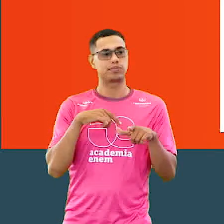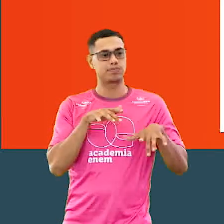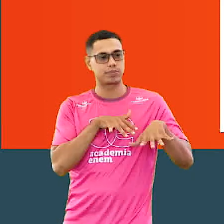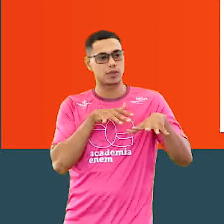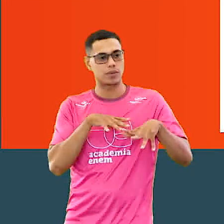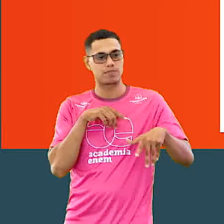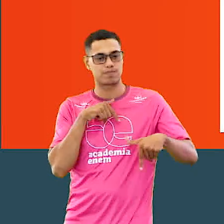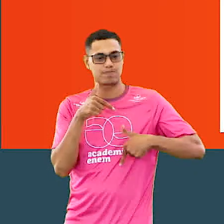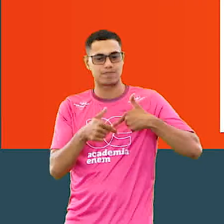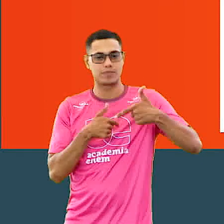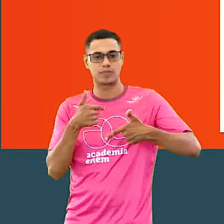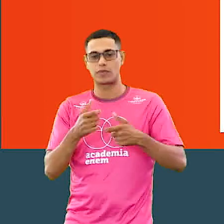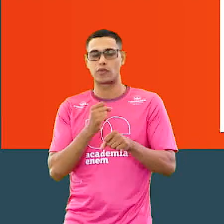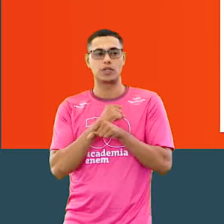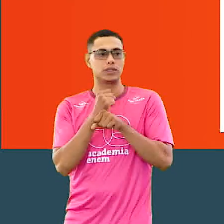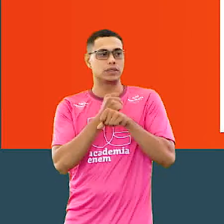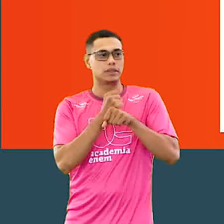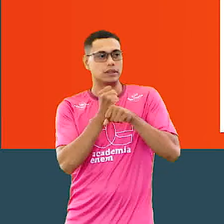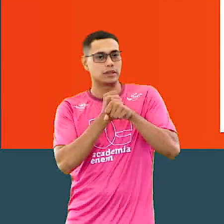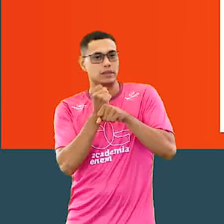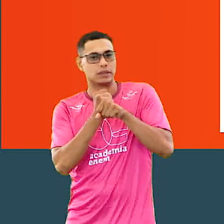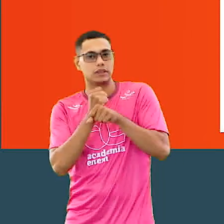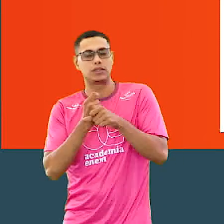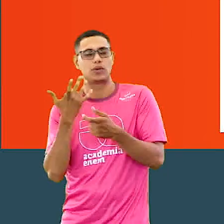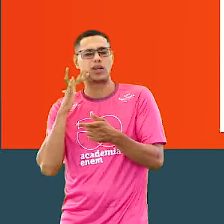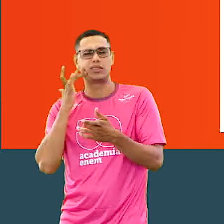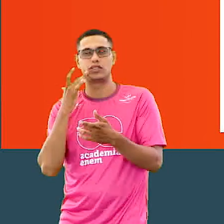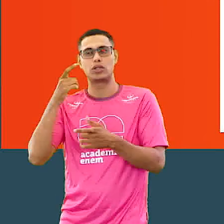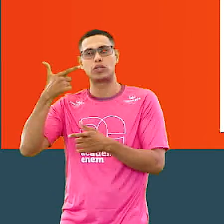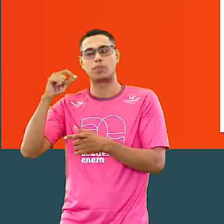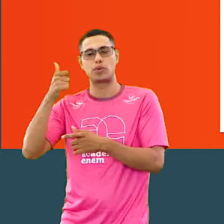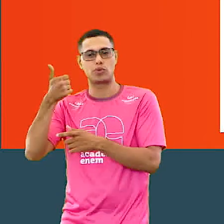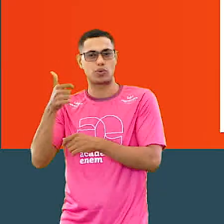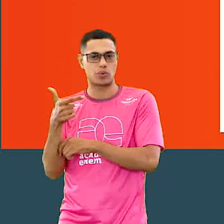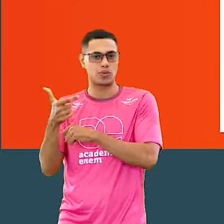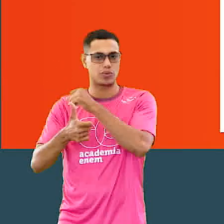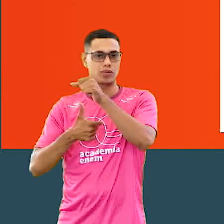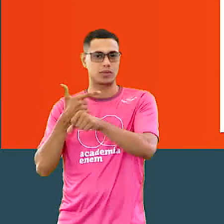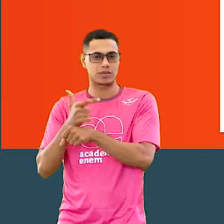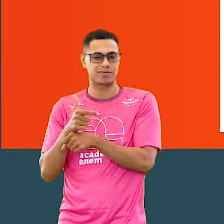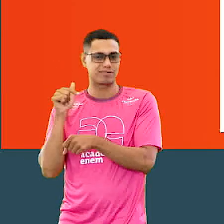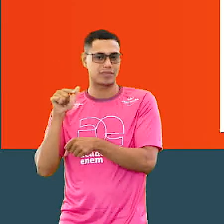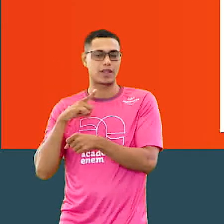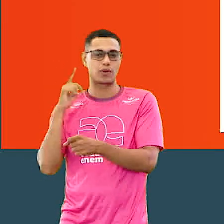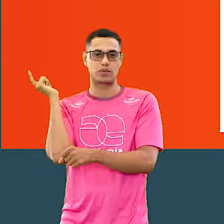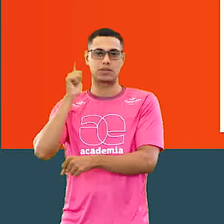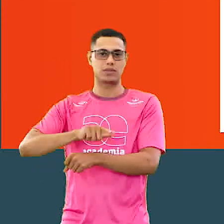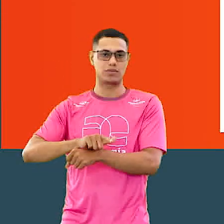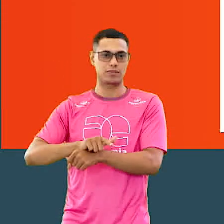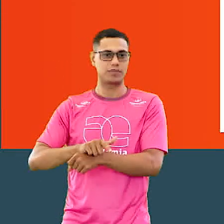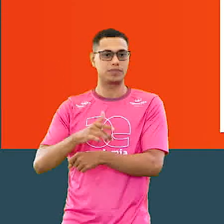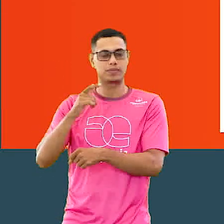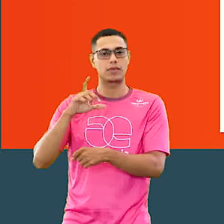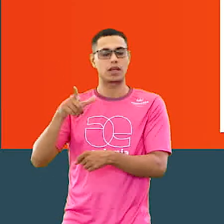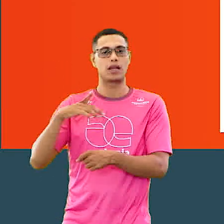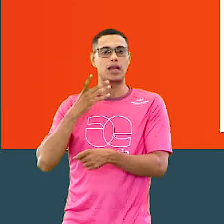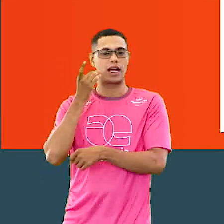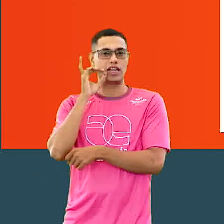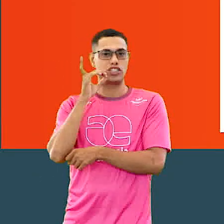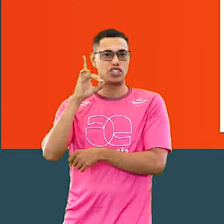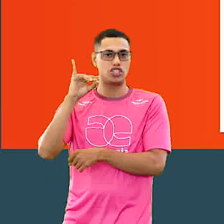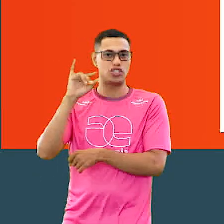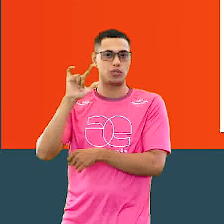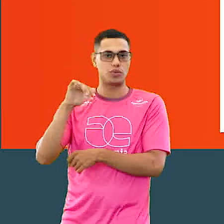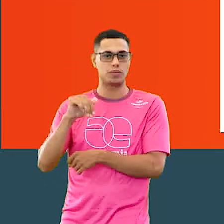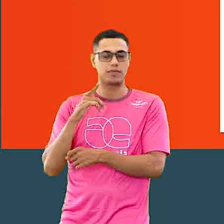elas passaram anos e anos, e em 2012 foi que conseguiu. E quando conseguiu, quando a Dilma assinou, isso